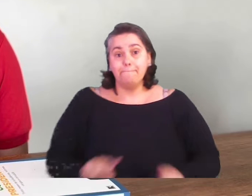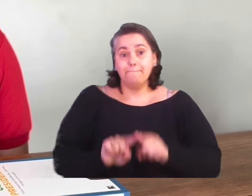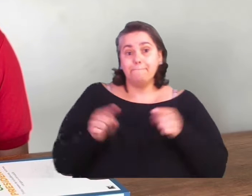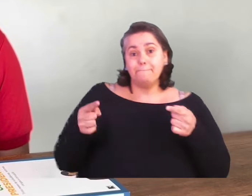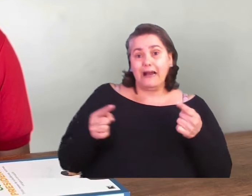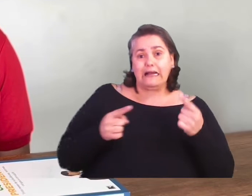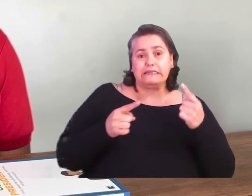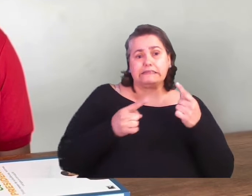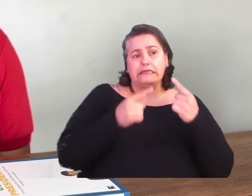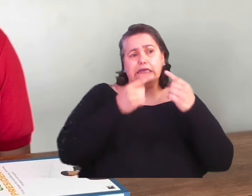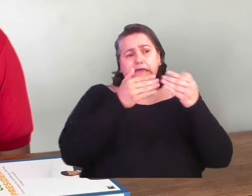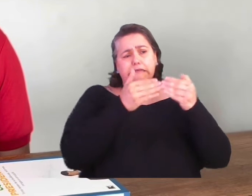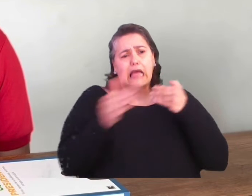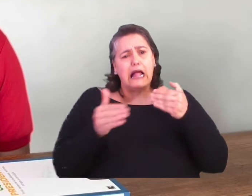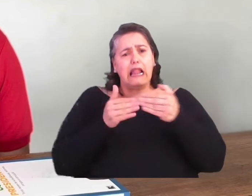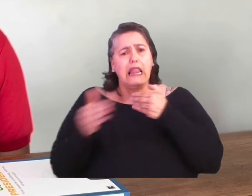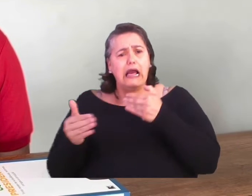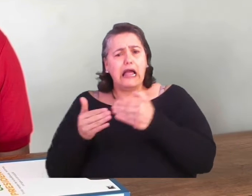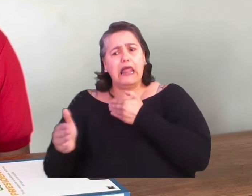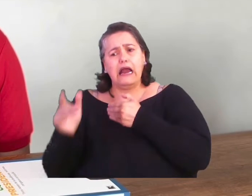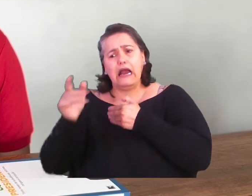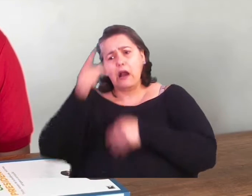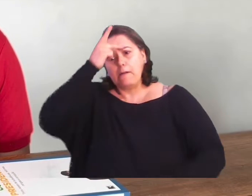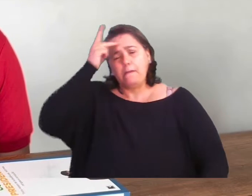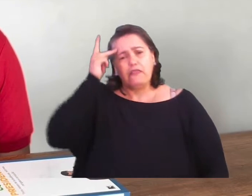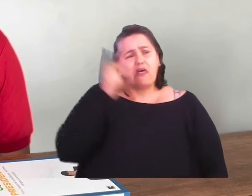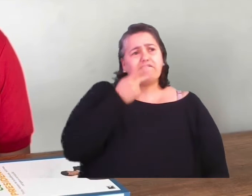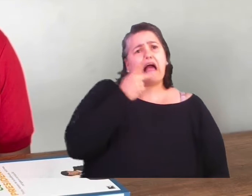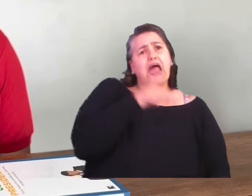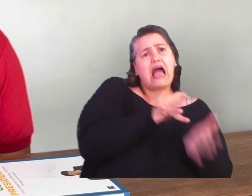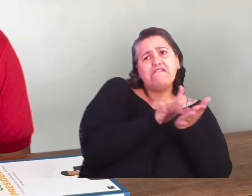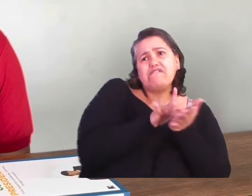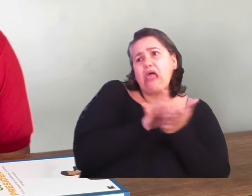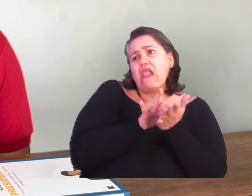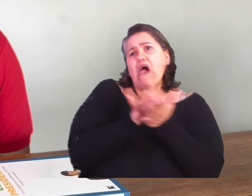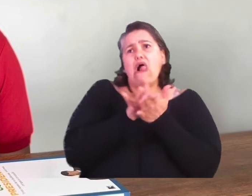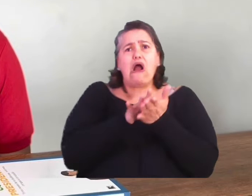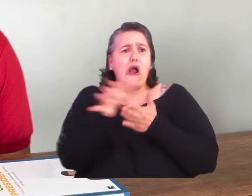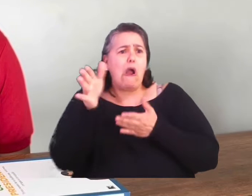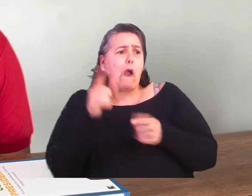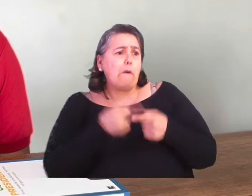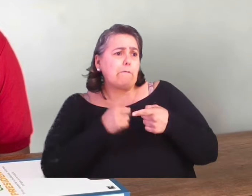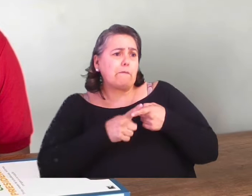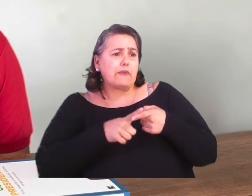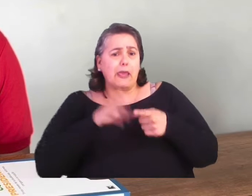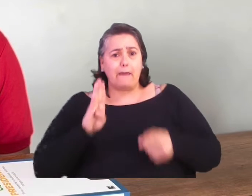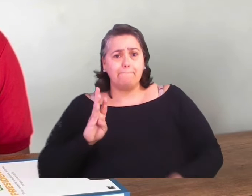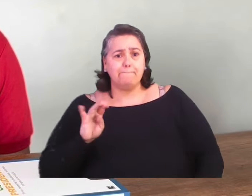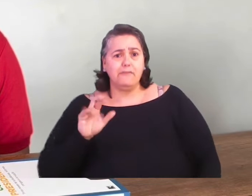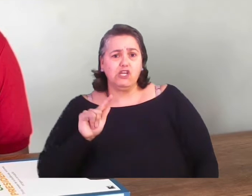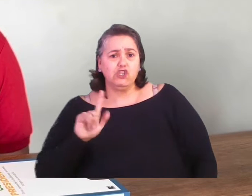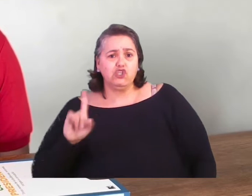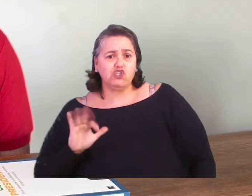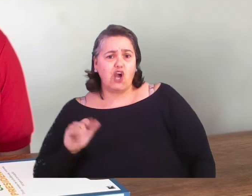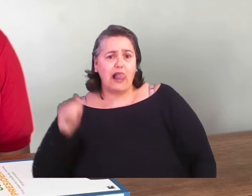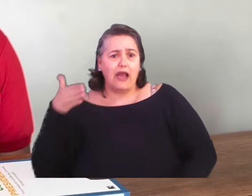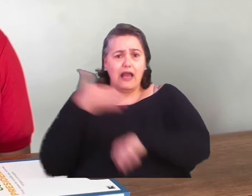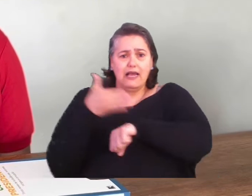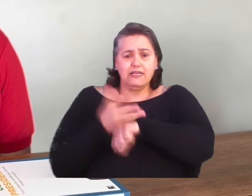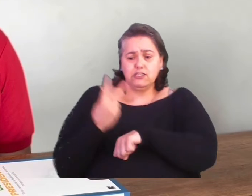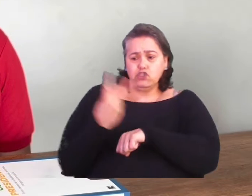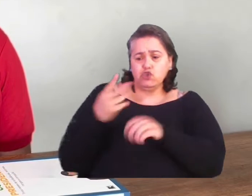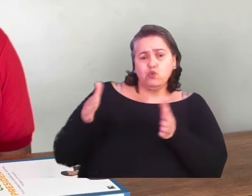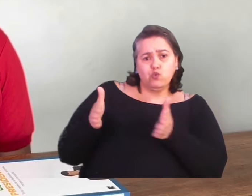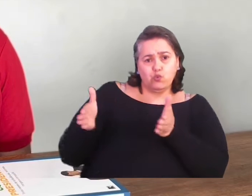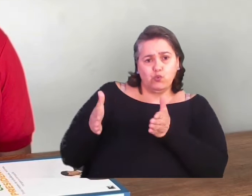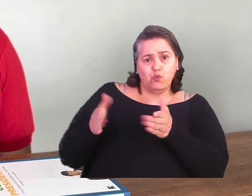muita controvérsia houve, algumas pessoas dizem que a eleição foi fraudada, de modo que o Brizola não fosse para o segundo turno. O fato